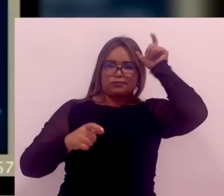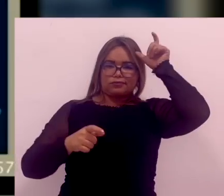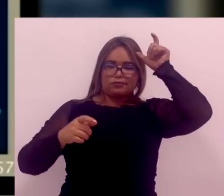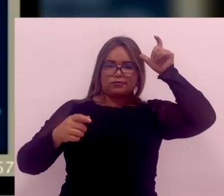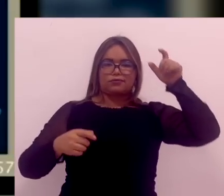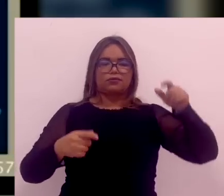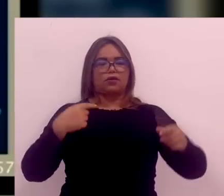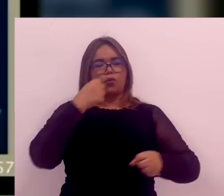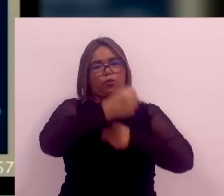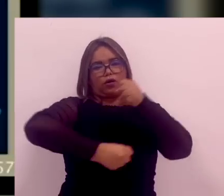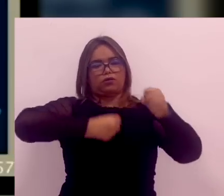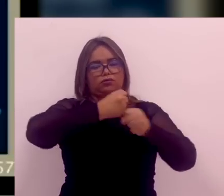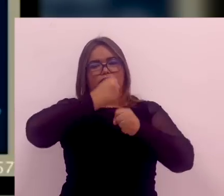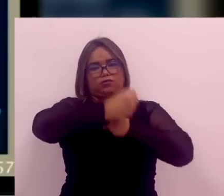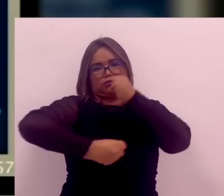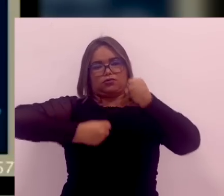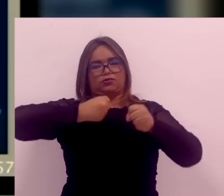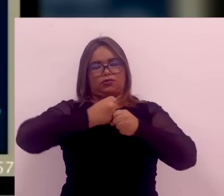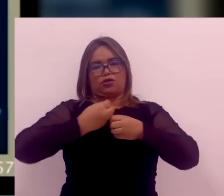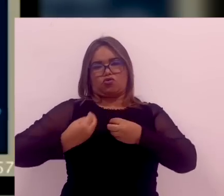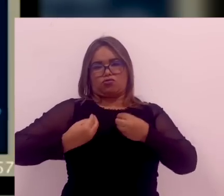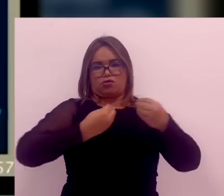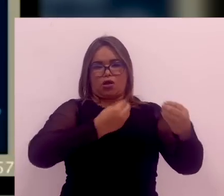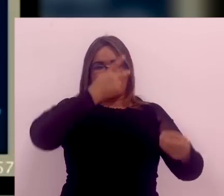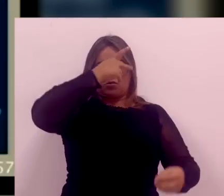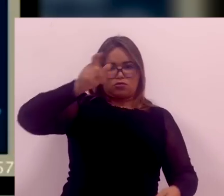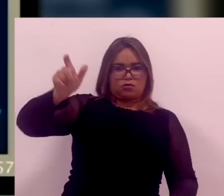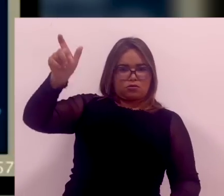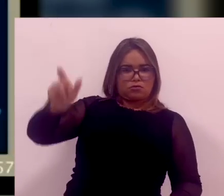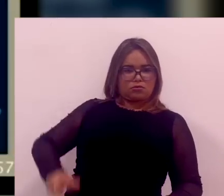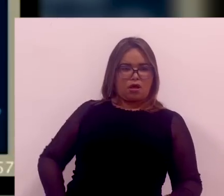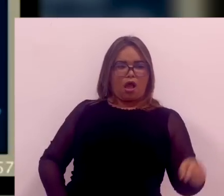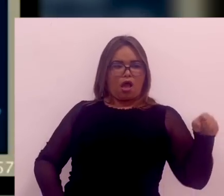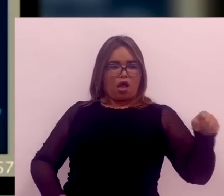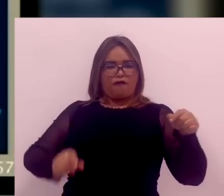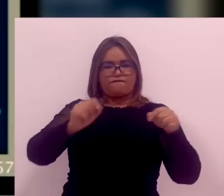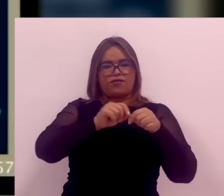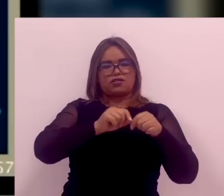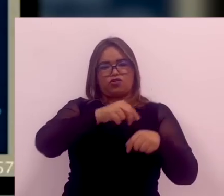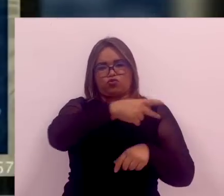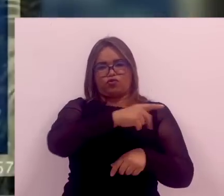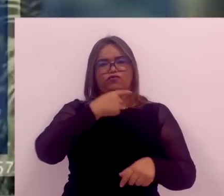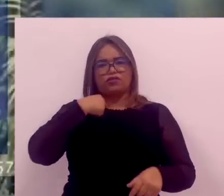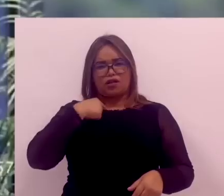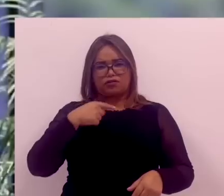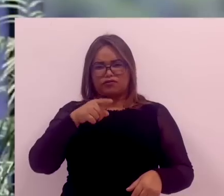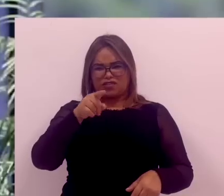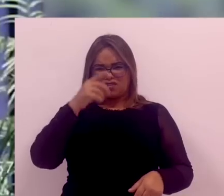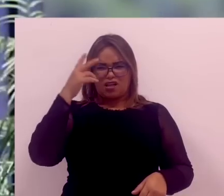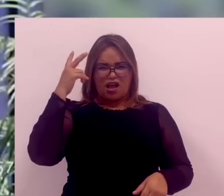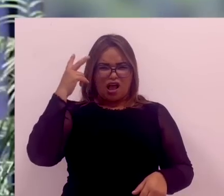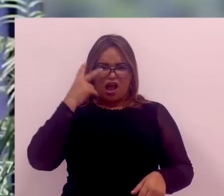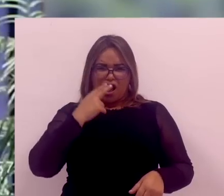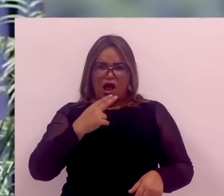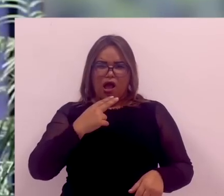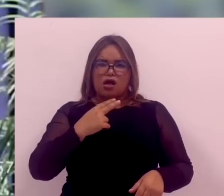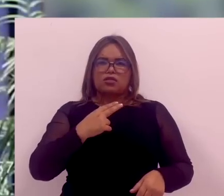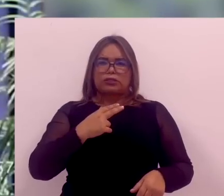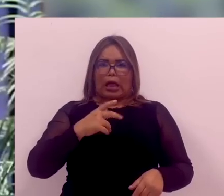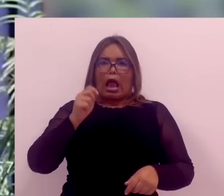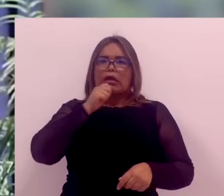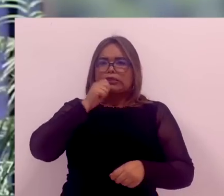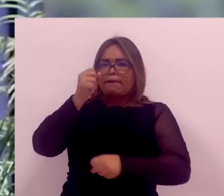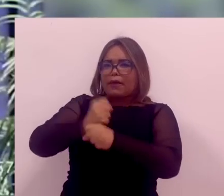espírito lucífago, príncipe dos demônios, que todo ano eu lhe trarei uma alma humana para que ele faça com ela o